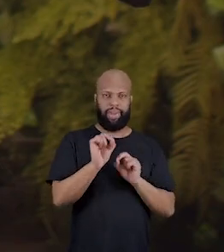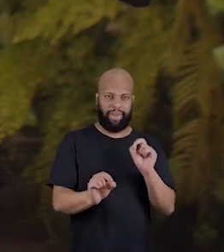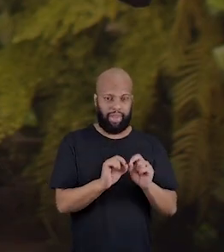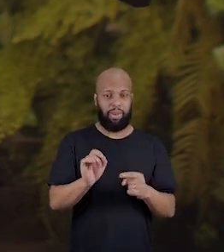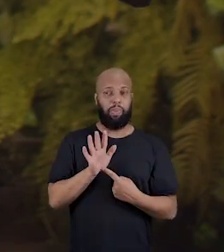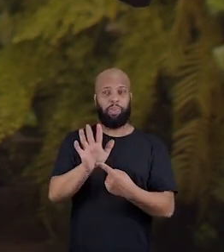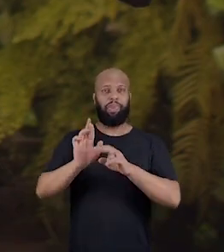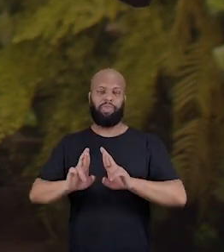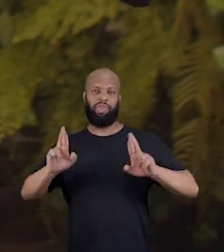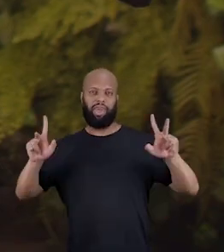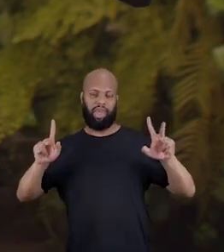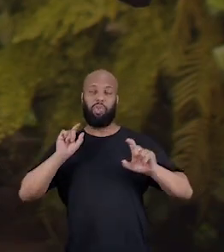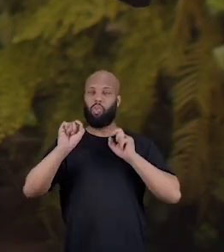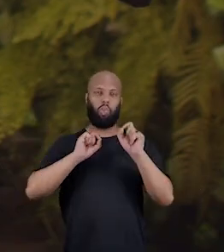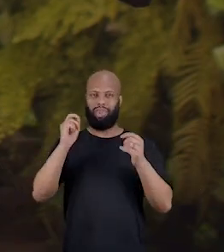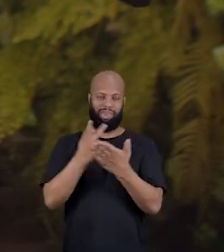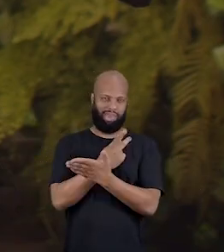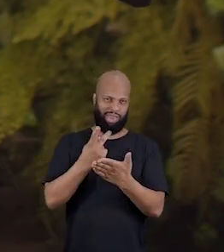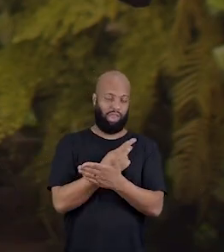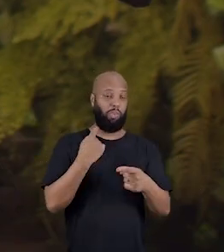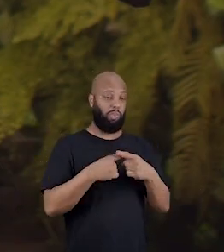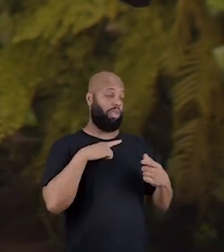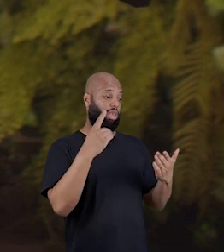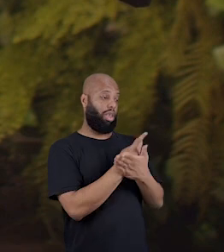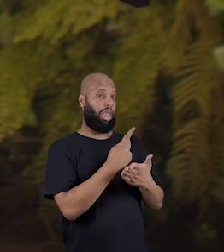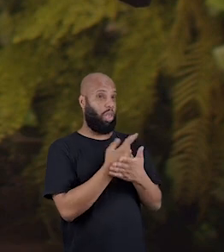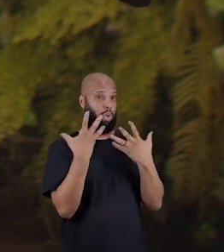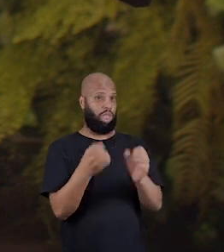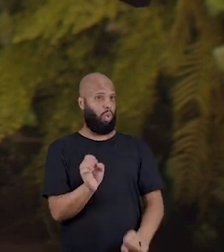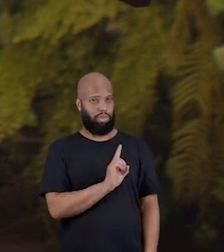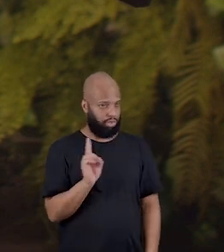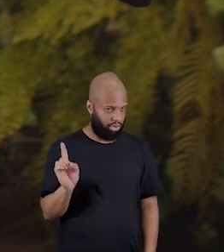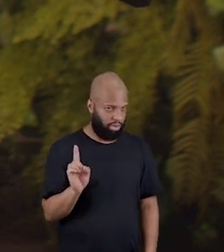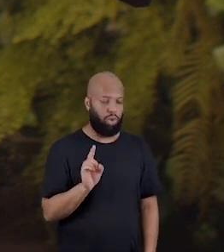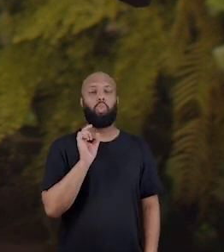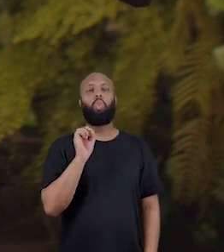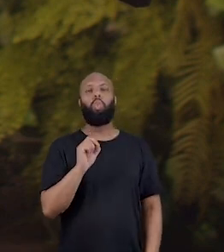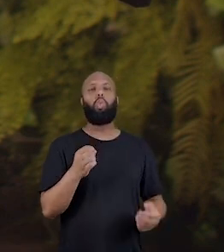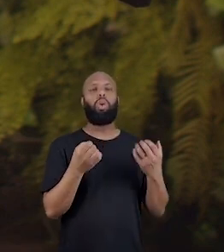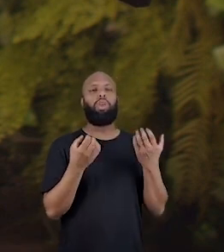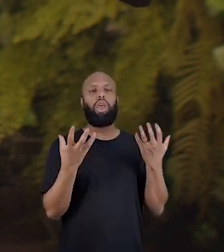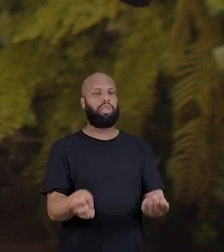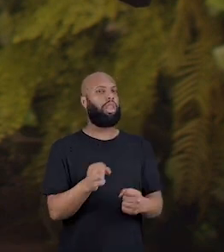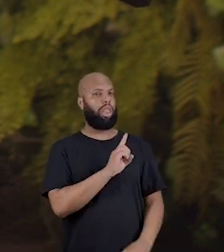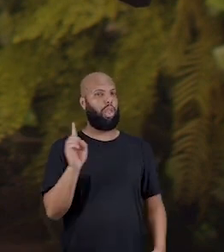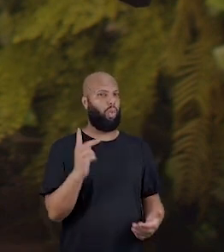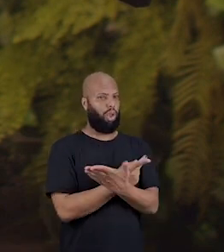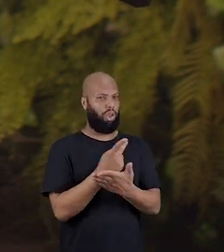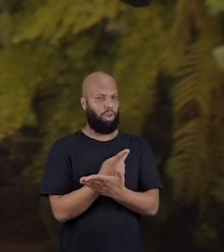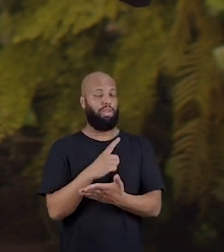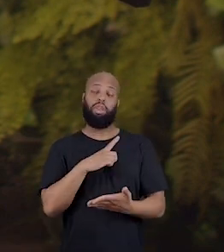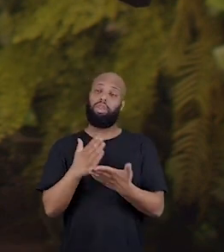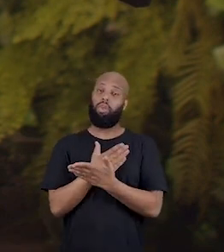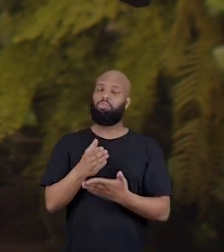uma diferenciada nos erros. Né? A gente fala que tem os erros que são inaceitáveis. Quais são os erros inaceitáveis? Os